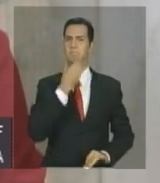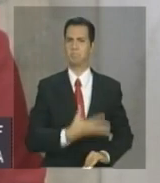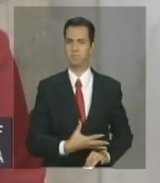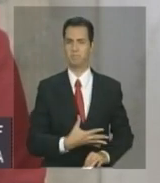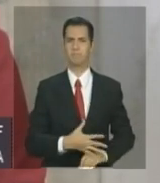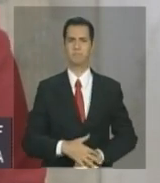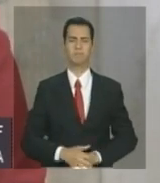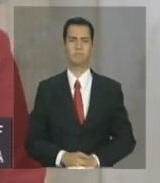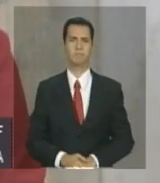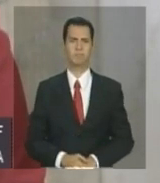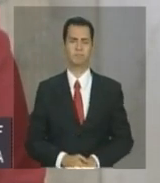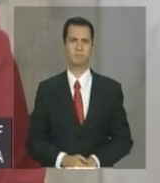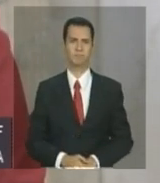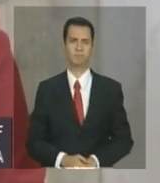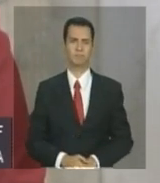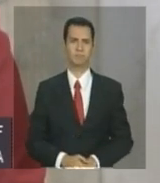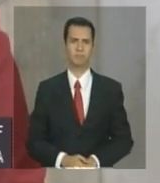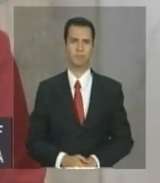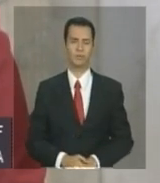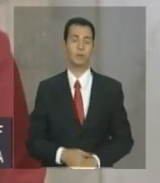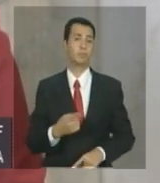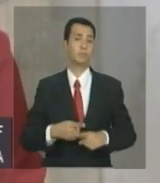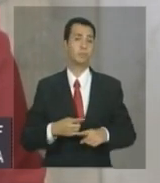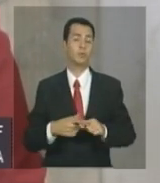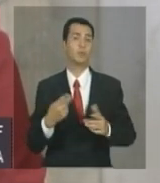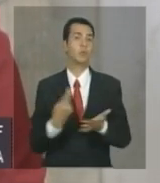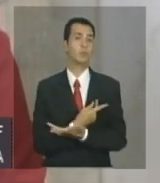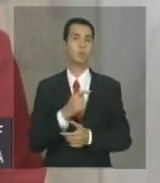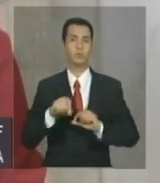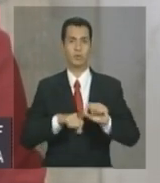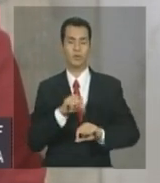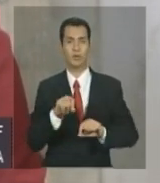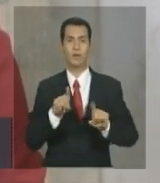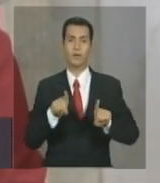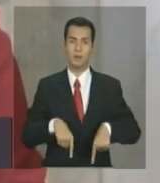público, na medida que se melhora